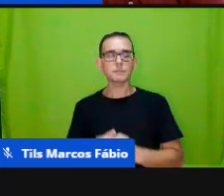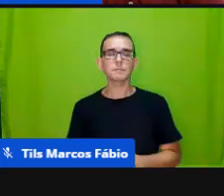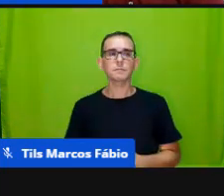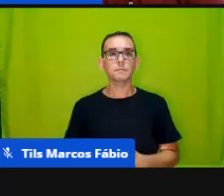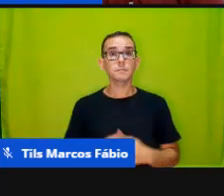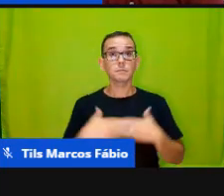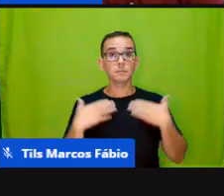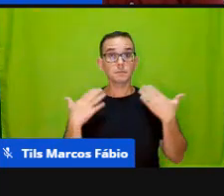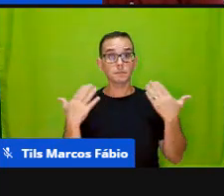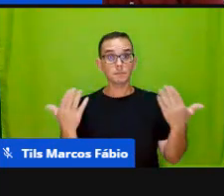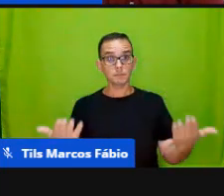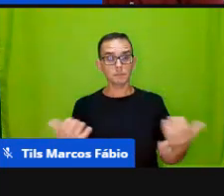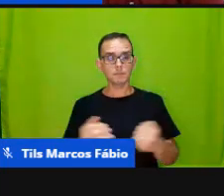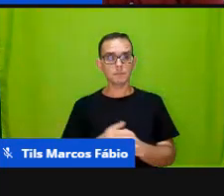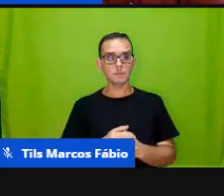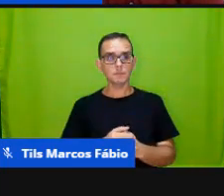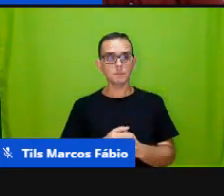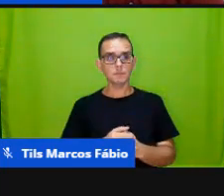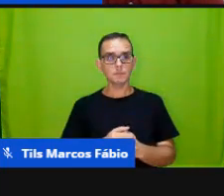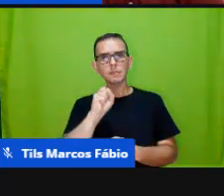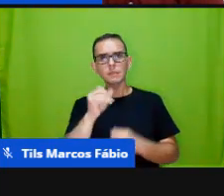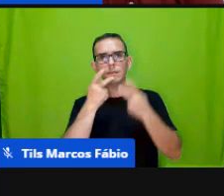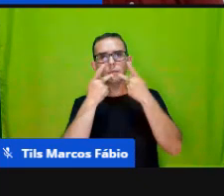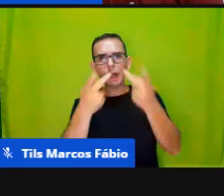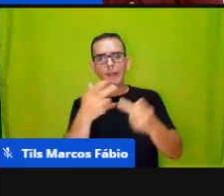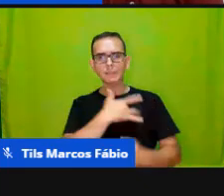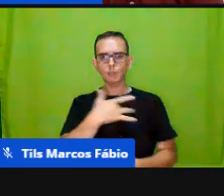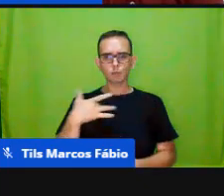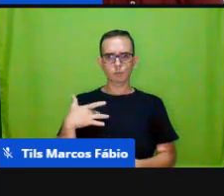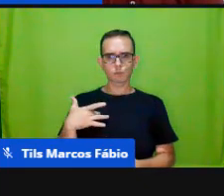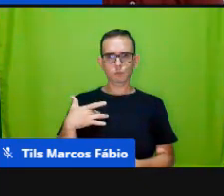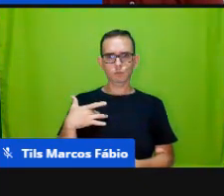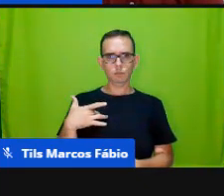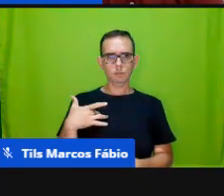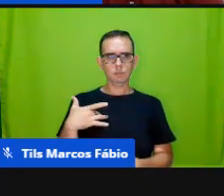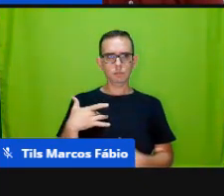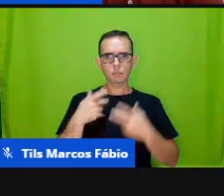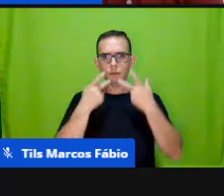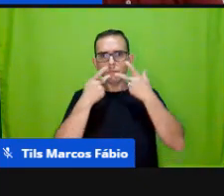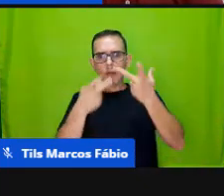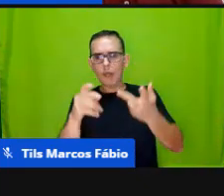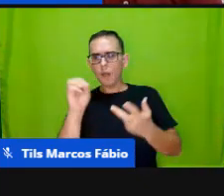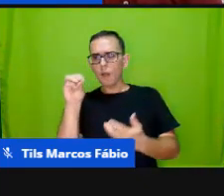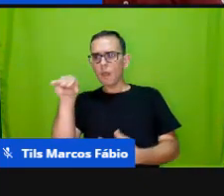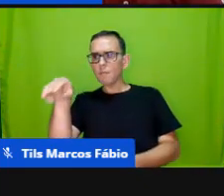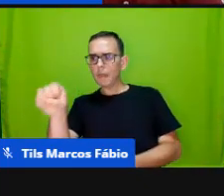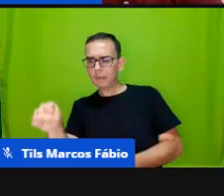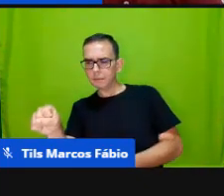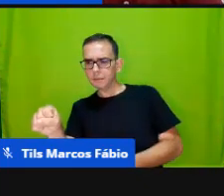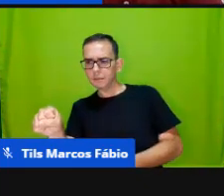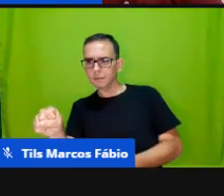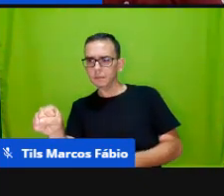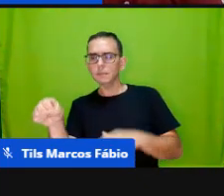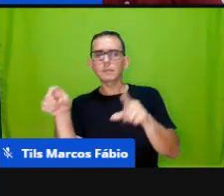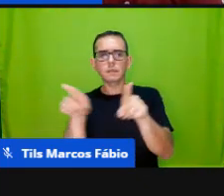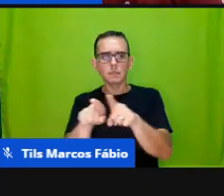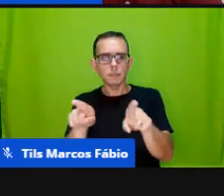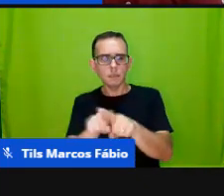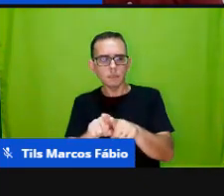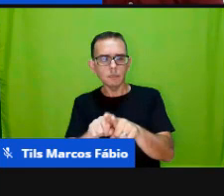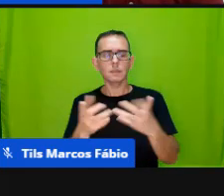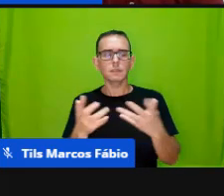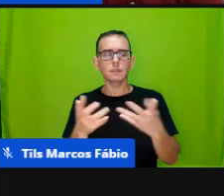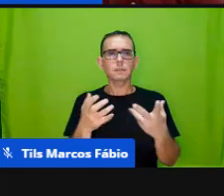bom, se a gente vai falar de saúde, se a gente vai falar de OMS, nós vamos falar